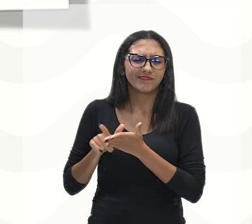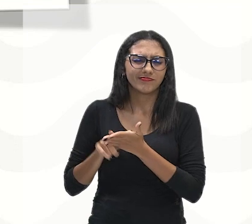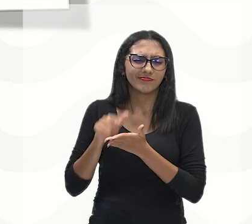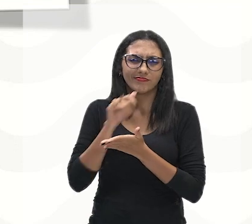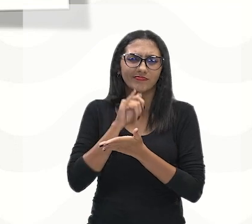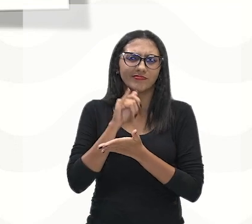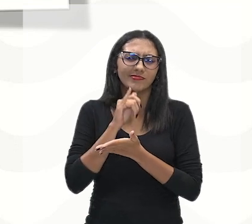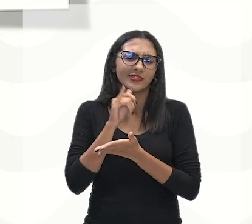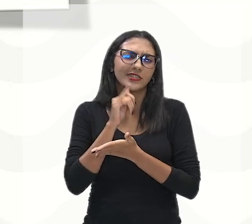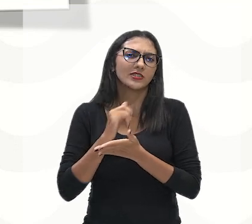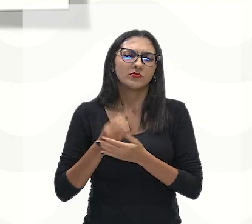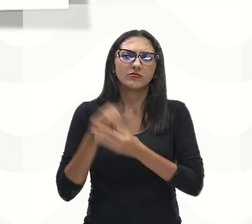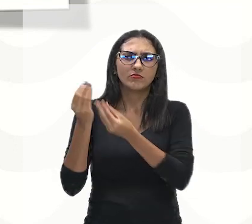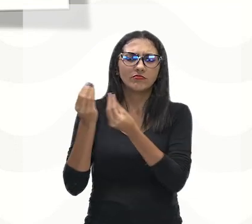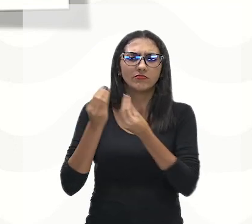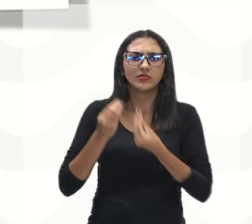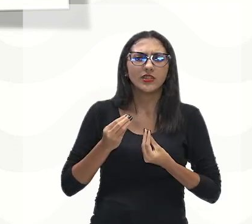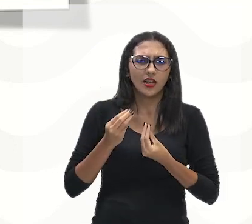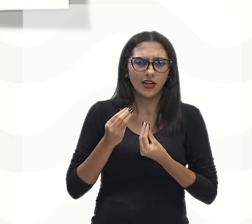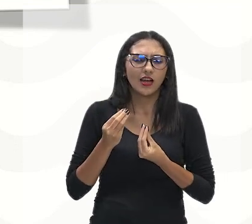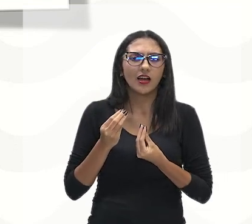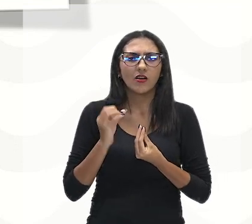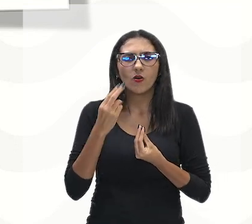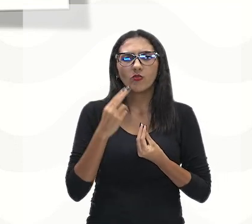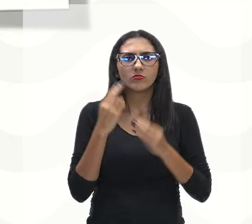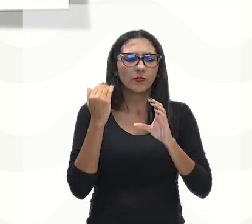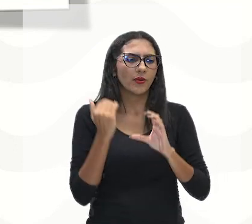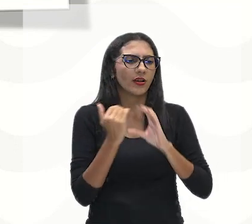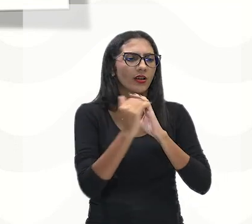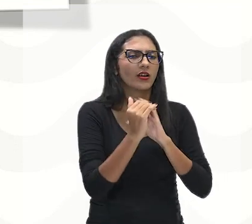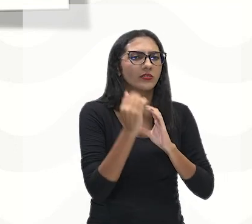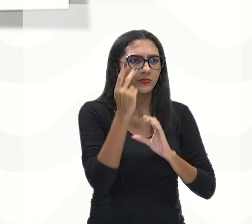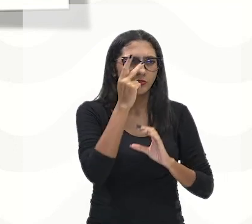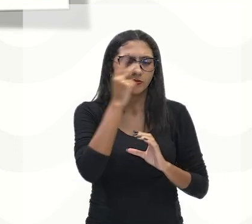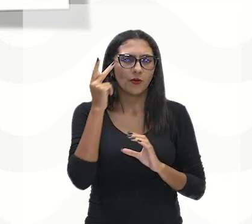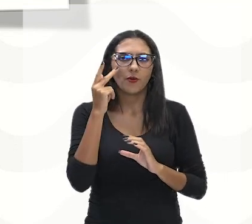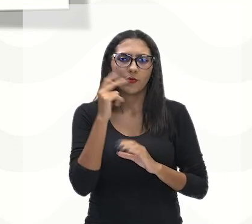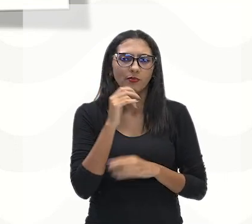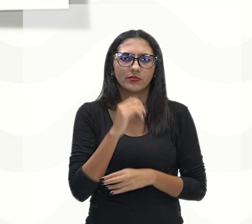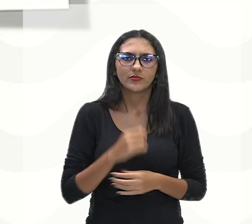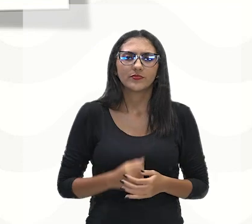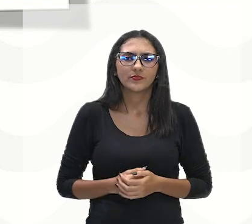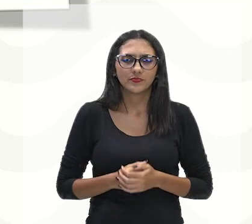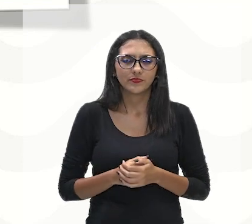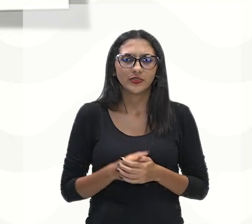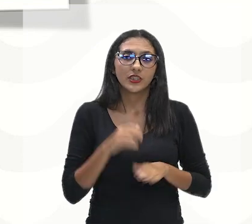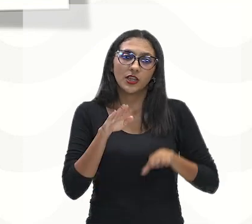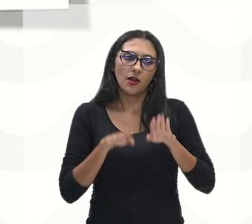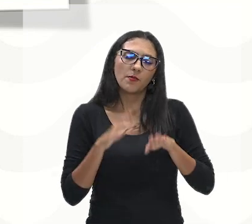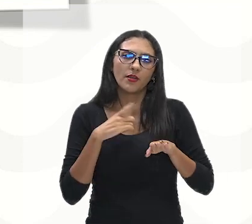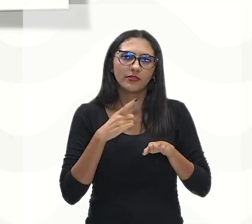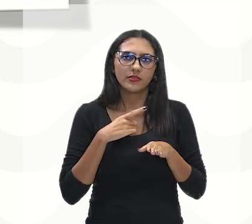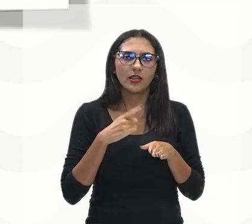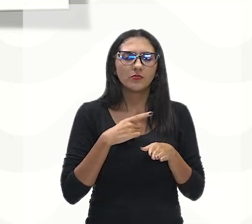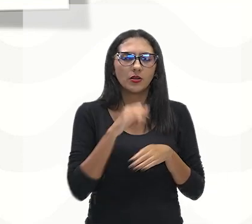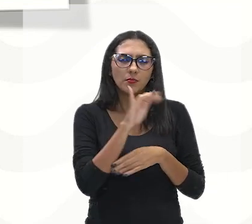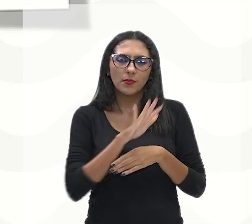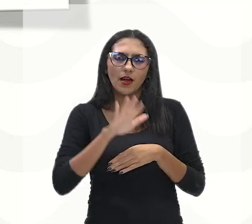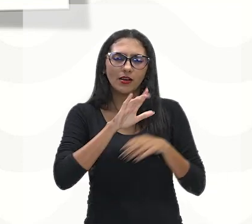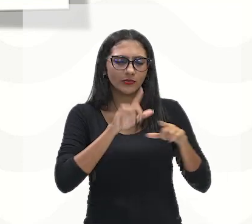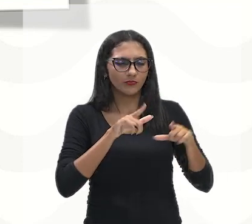viagem, enviam para outra pessoa para presentear. Geralmente vem com a imagem aí dos lugares que a pessoa